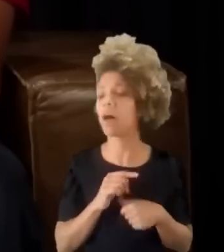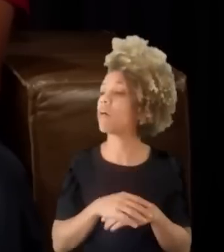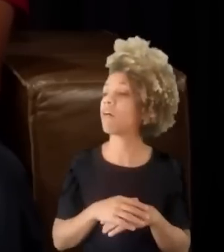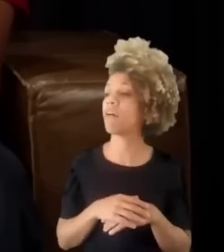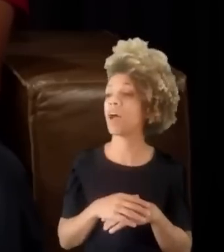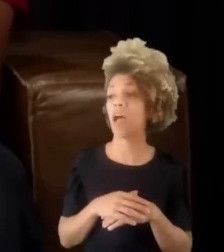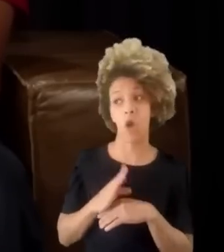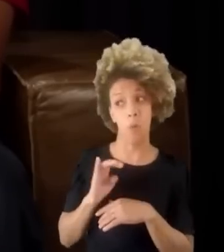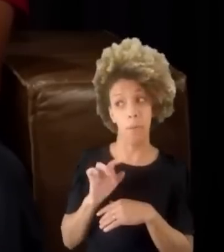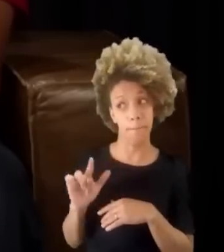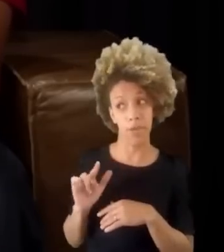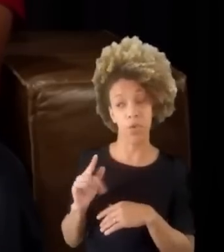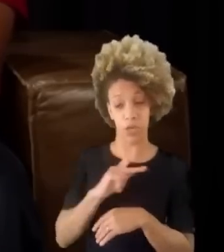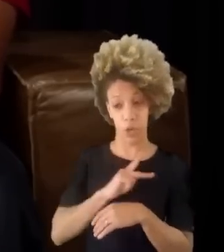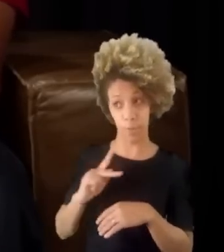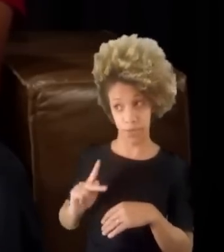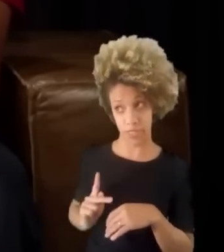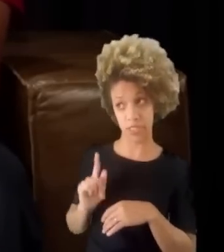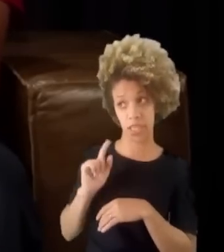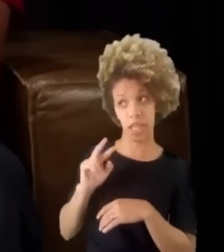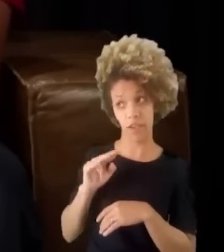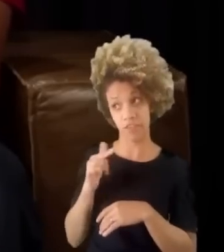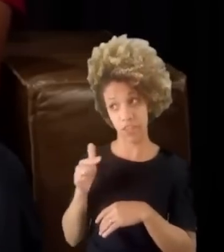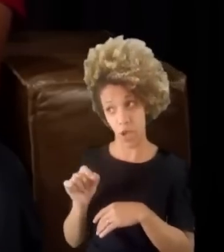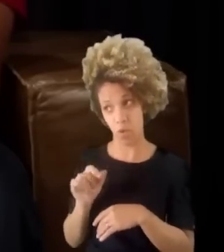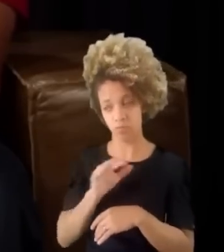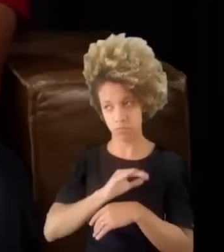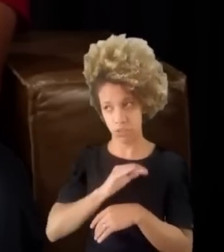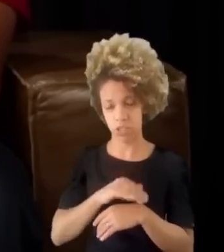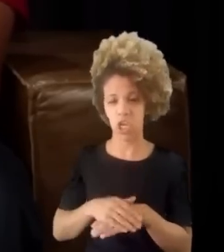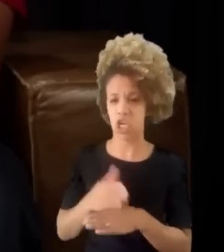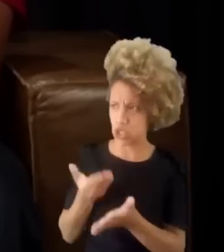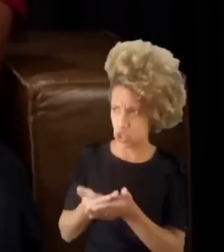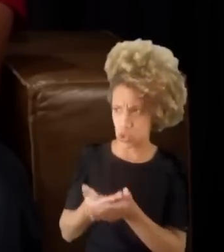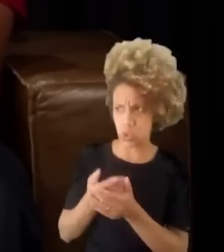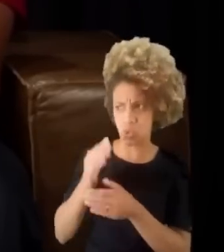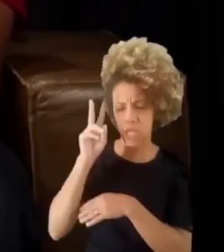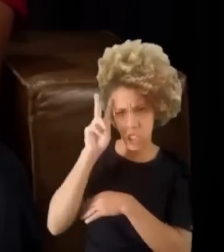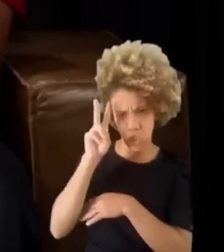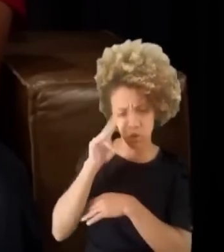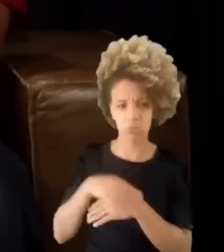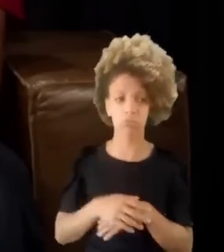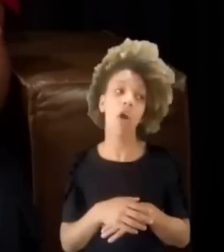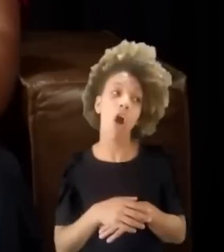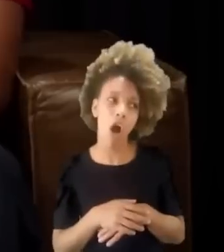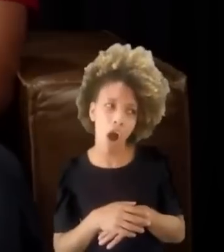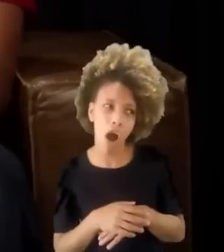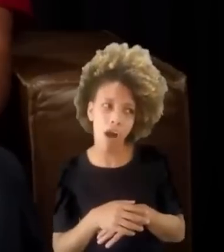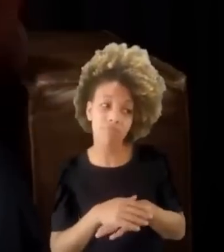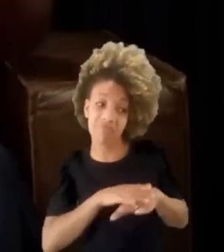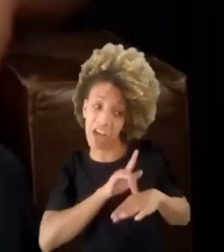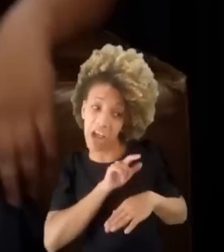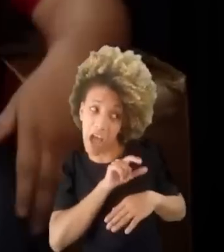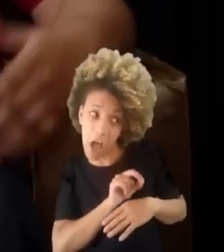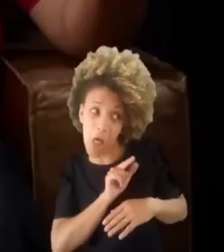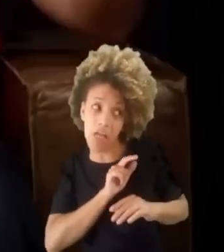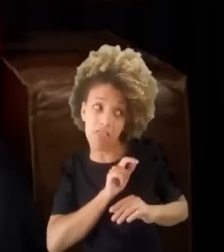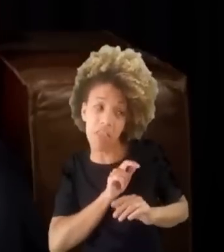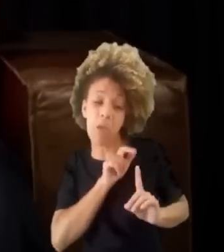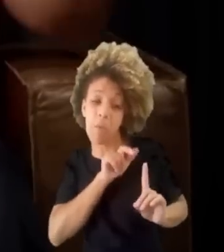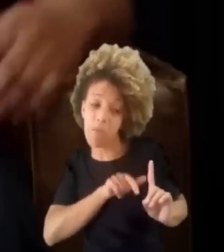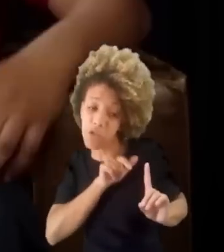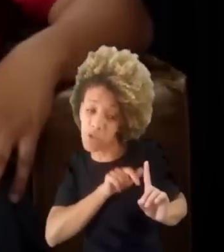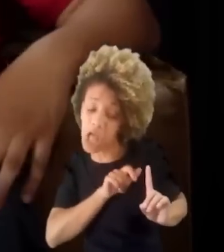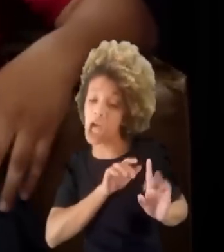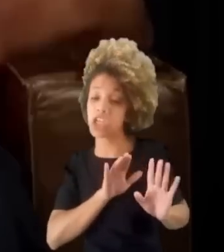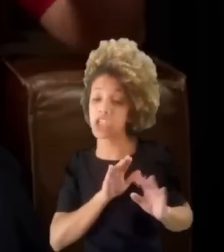aí o Bill O Bill que é o presidente da gaviões hoje e estava estudando História estuda história né Historiador e falou ah ela falou assim gente tem